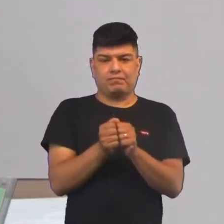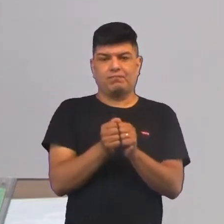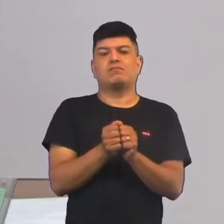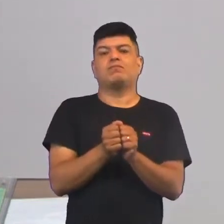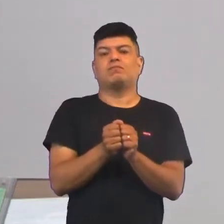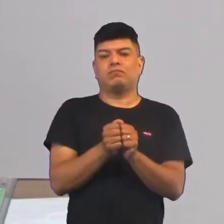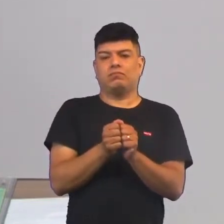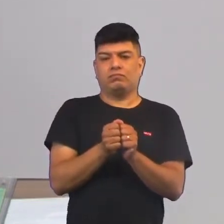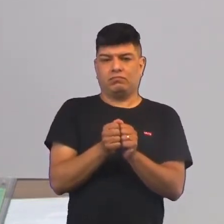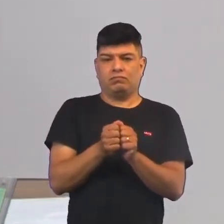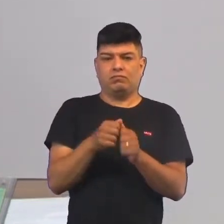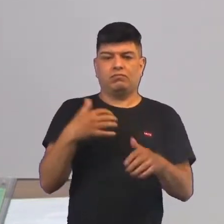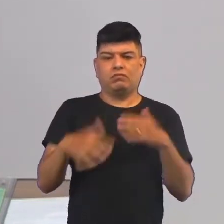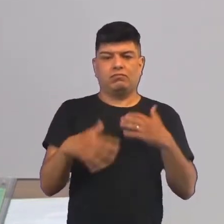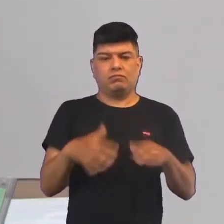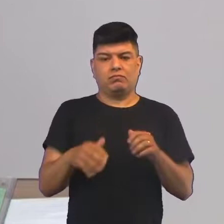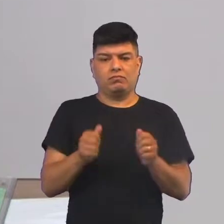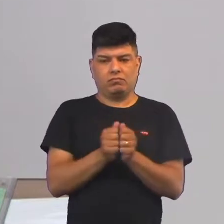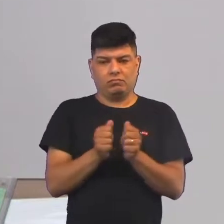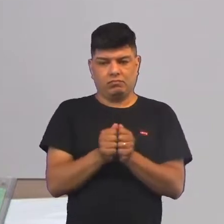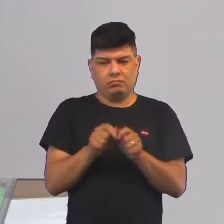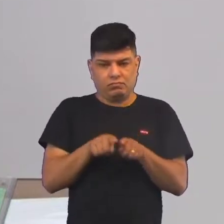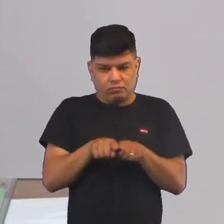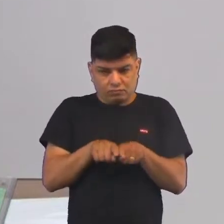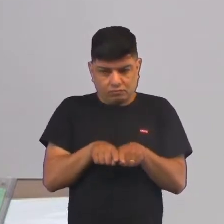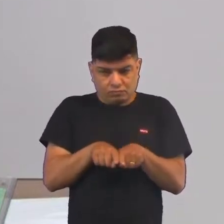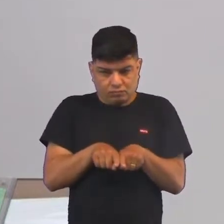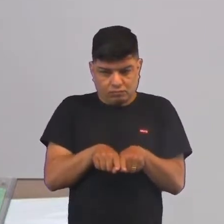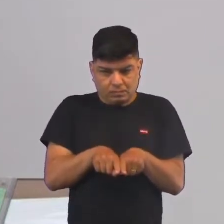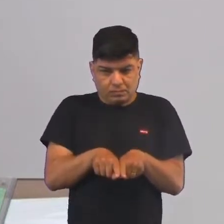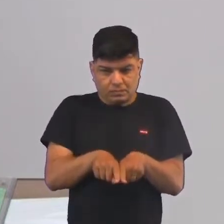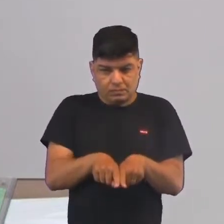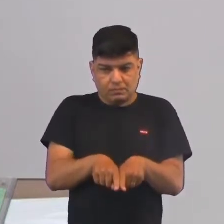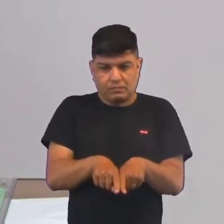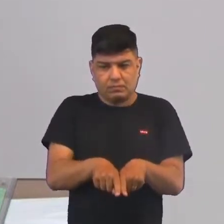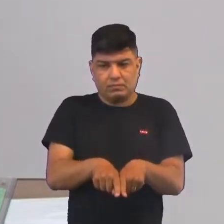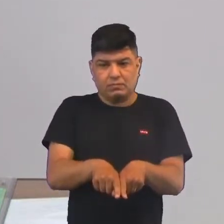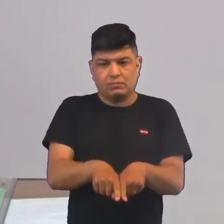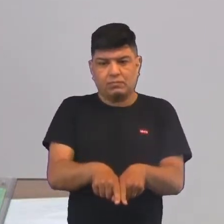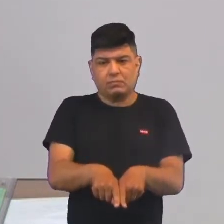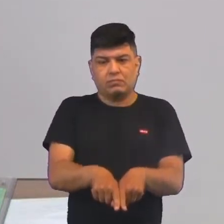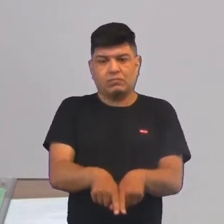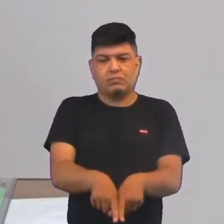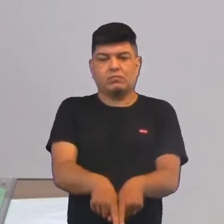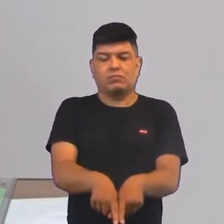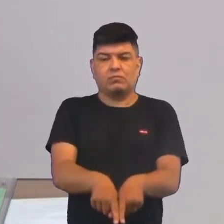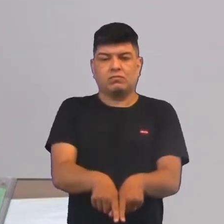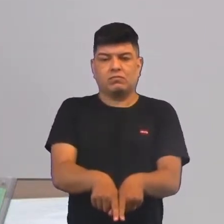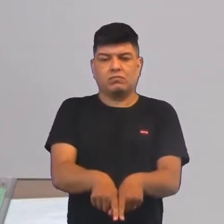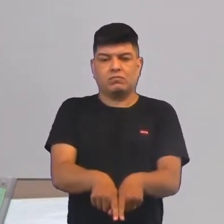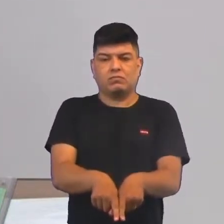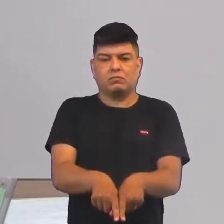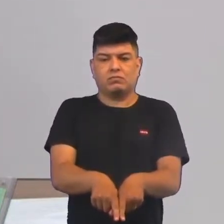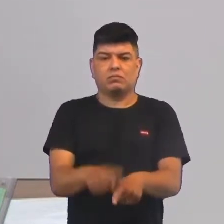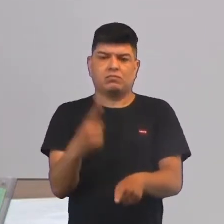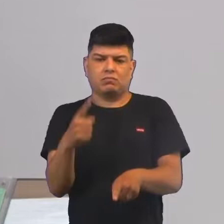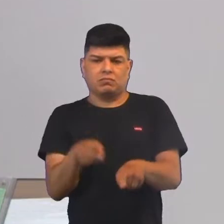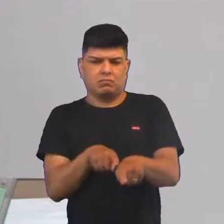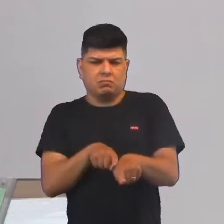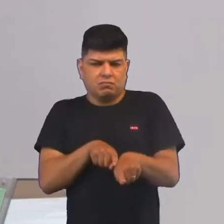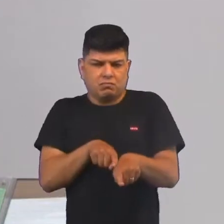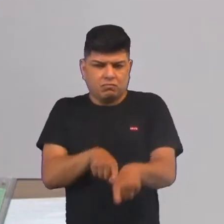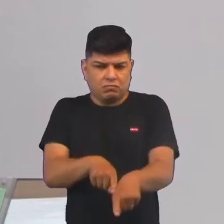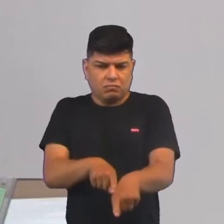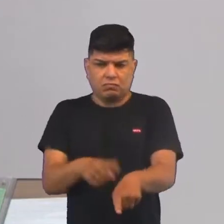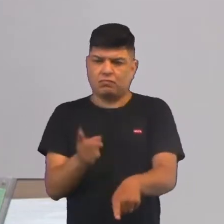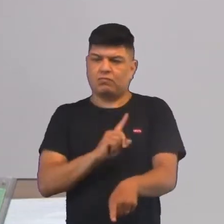esses dois movimentos juntamente com a Terra. E são movimentos constantes ali e juntos. Não acontece um movimento